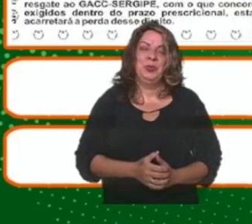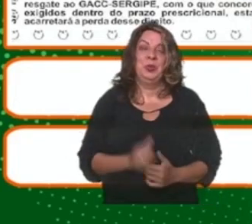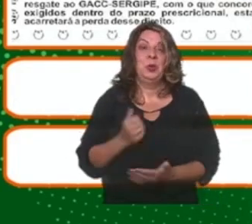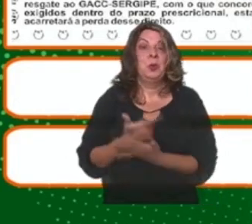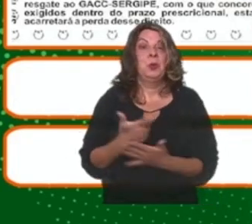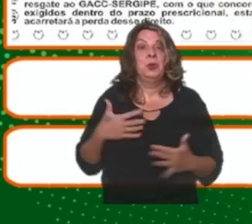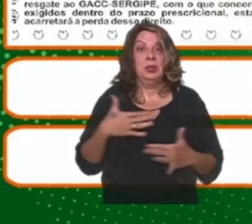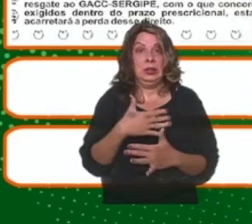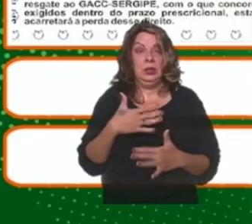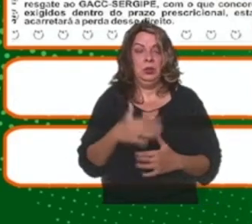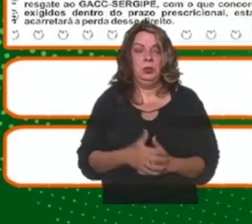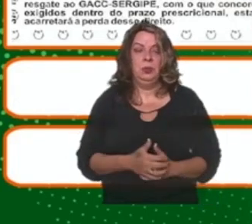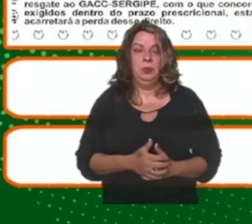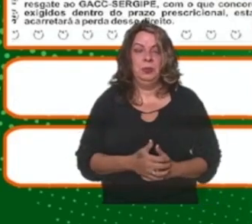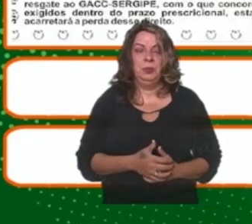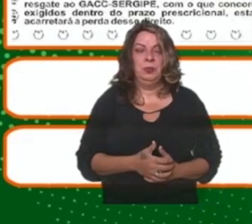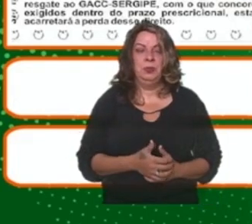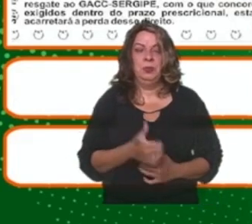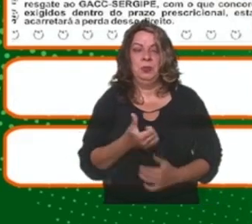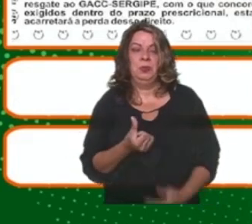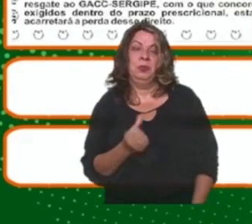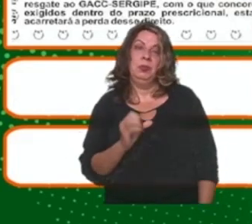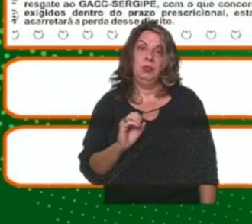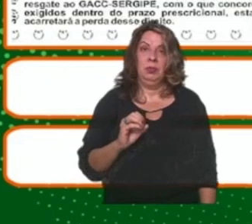Centro. E aqui o título é o